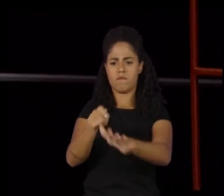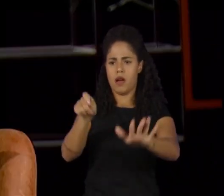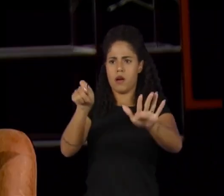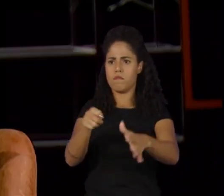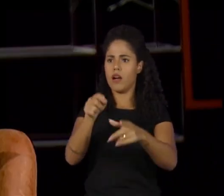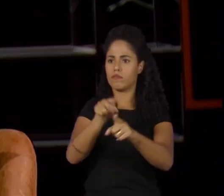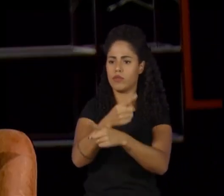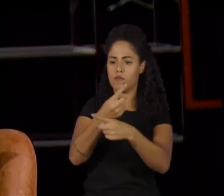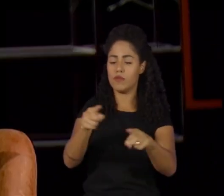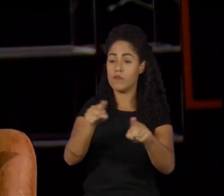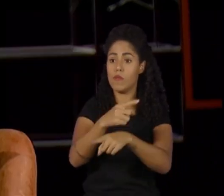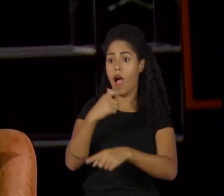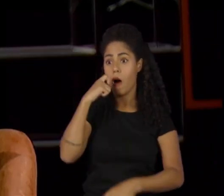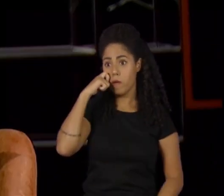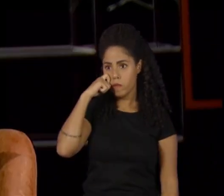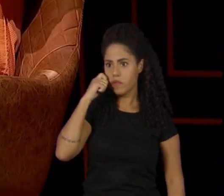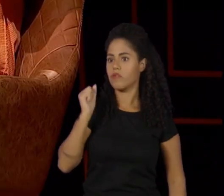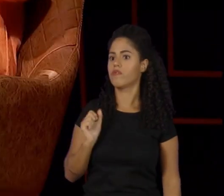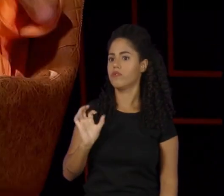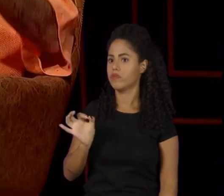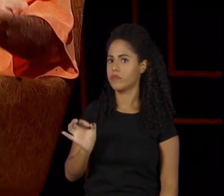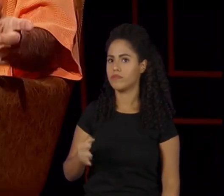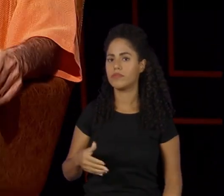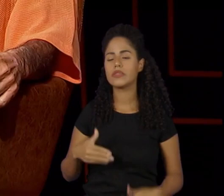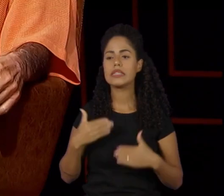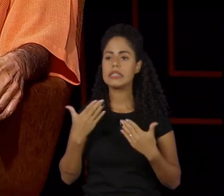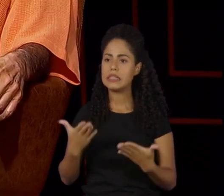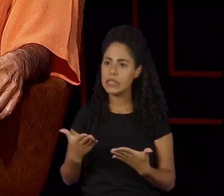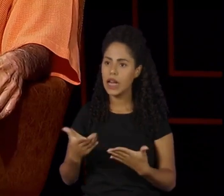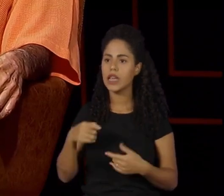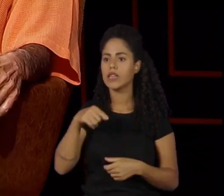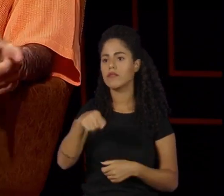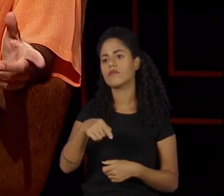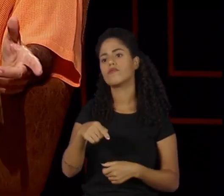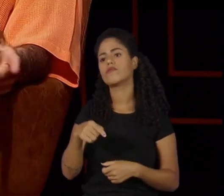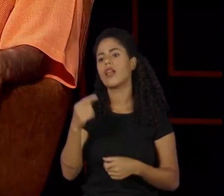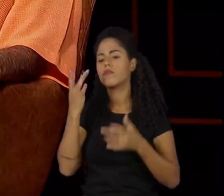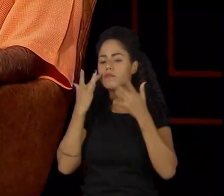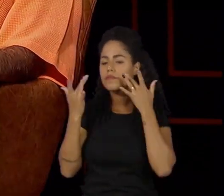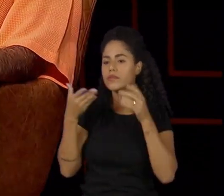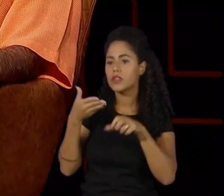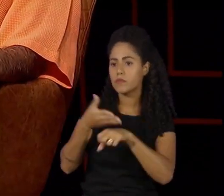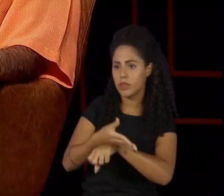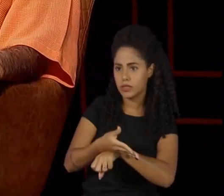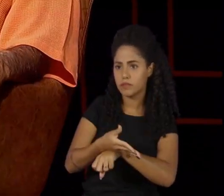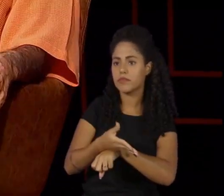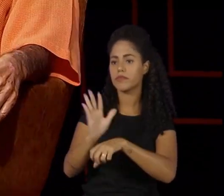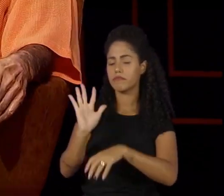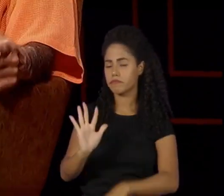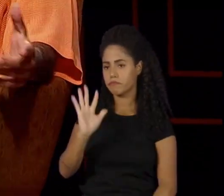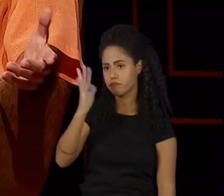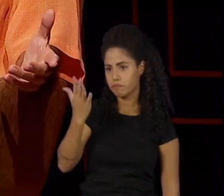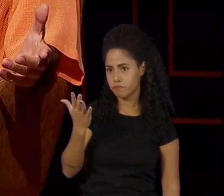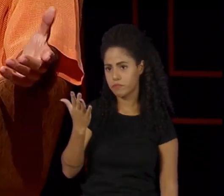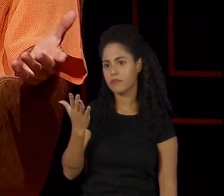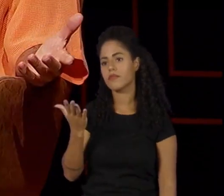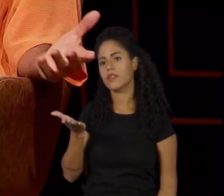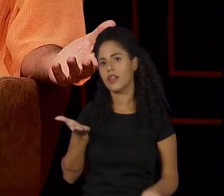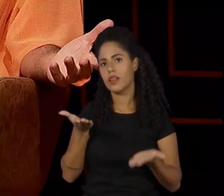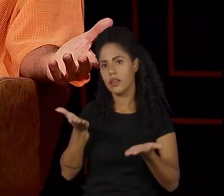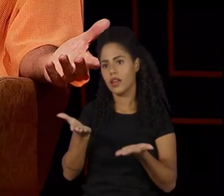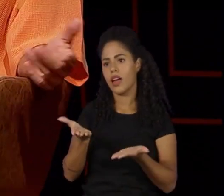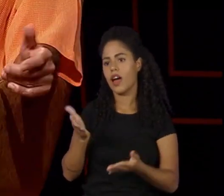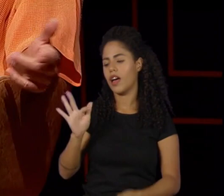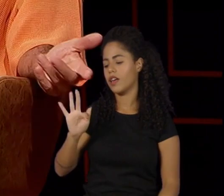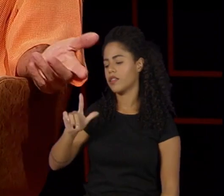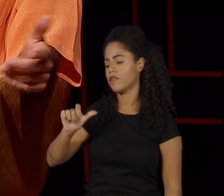playback, não, era música ao vivo. E aí tive essa parada na minha vida, graças a